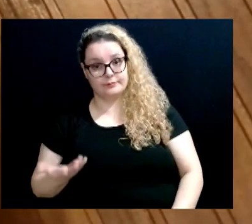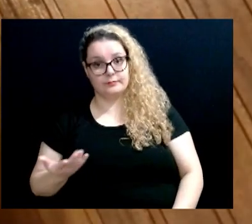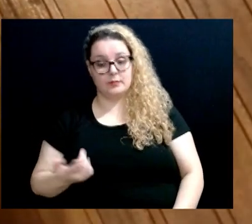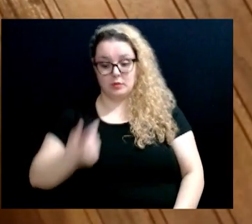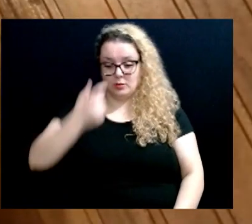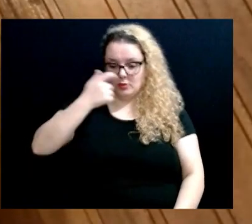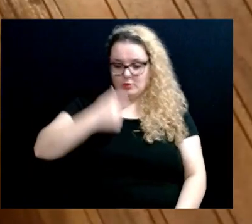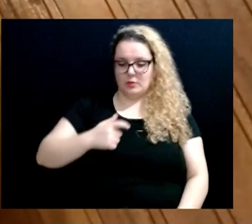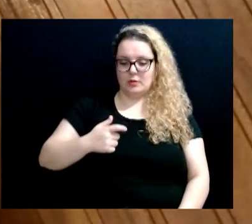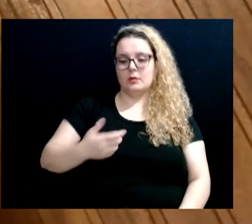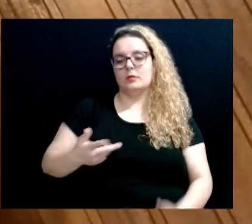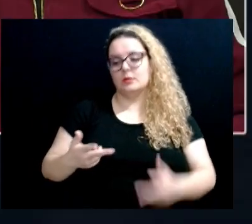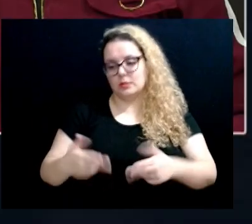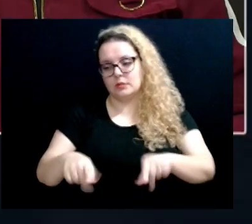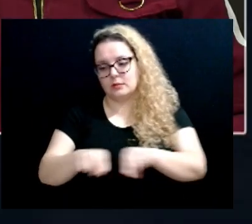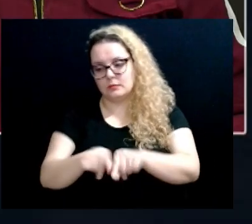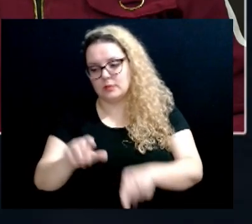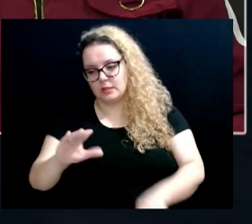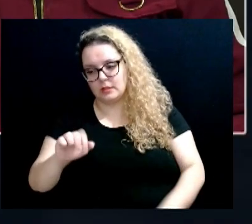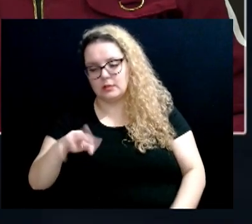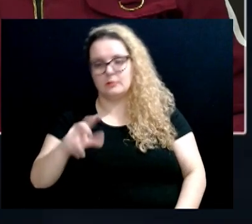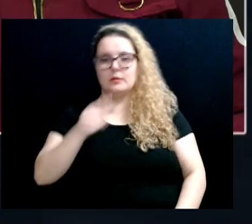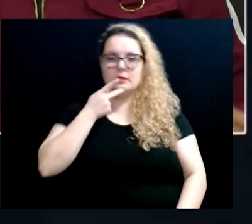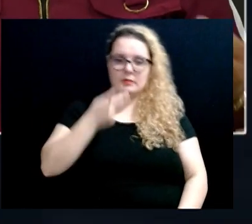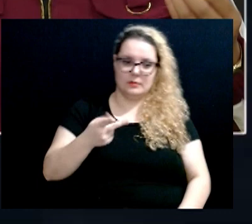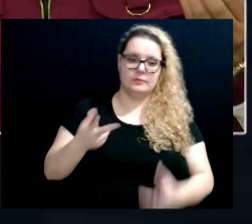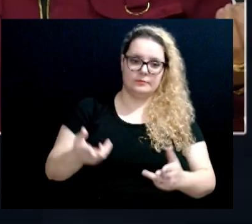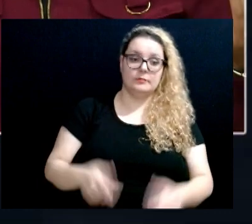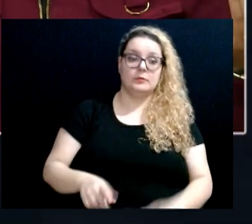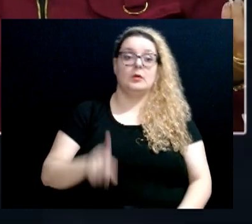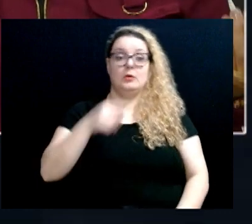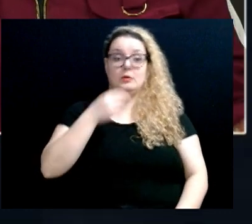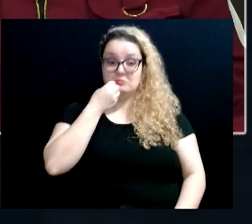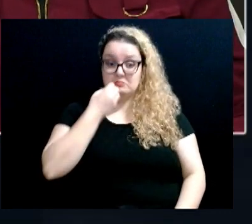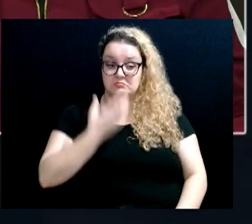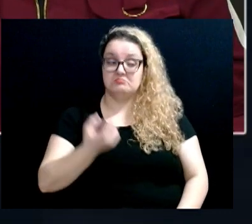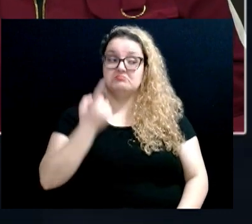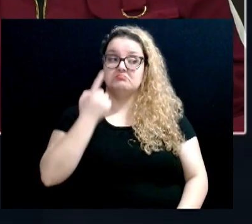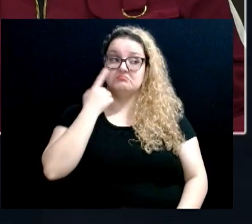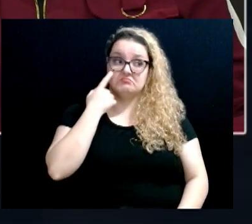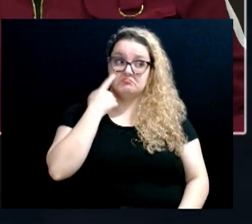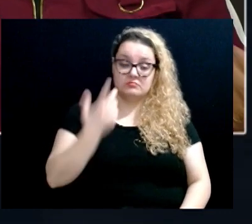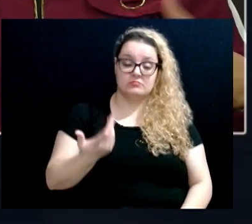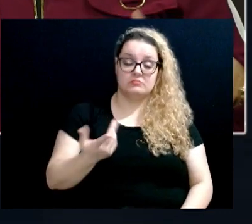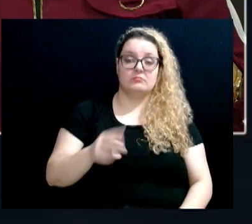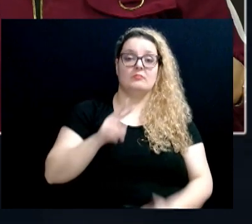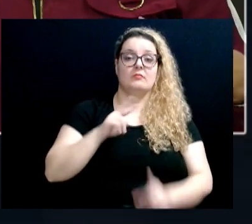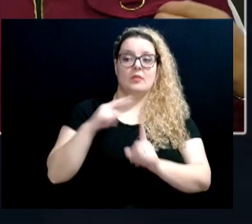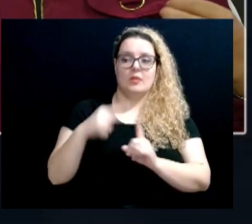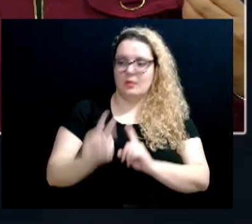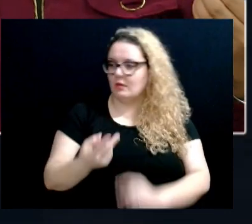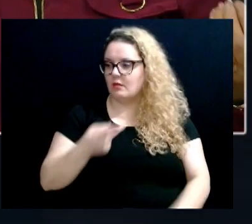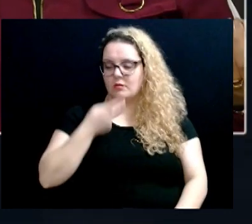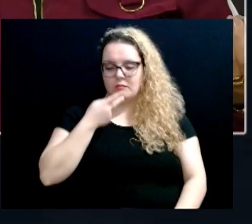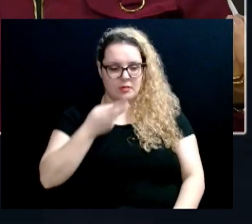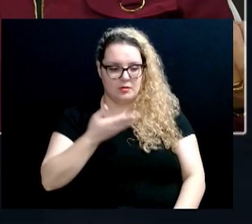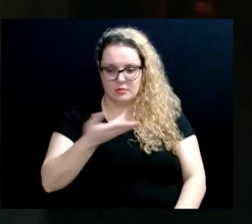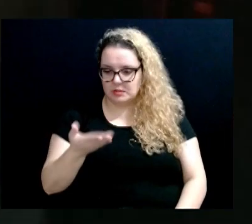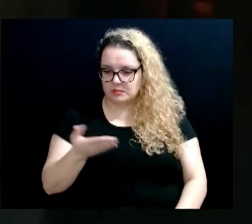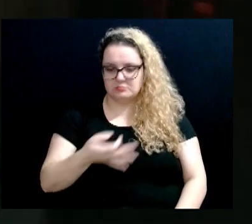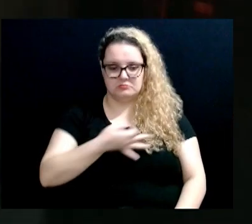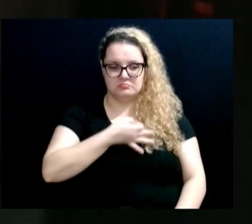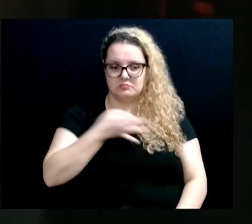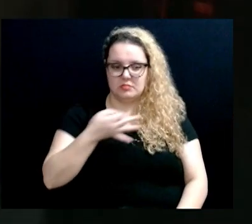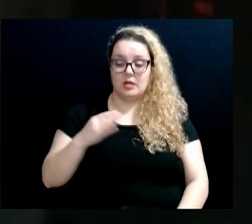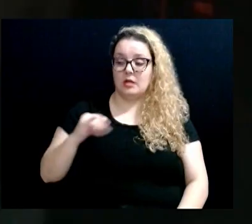aqui. Muito bem, olha só, né, a pontuação de vocês, a colocação de vocês aqui. A Camila falou que alguns filhos, eles